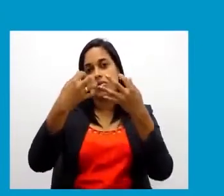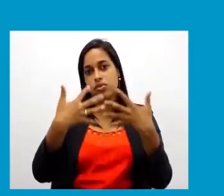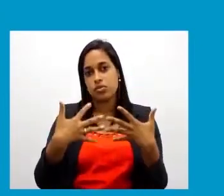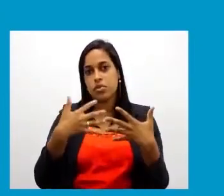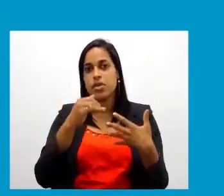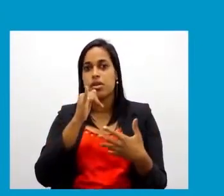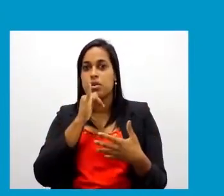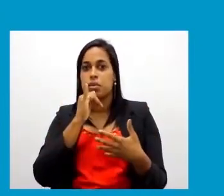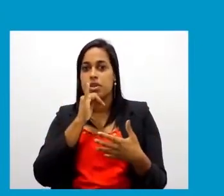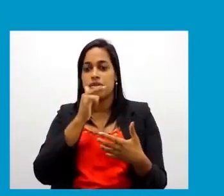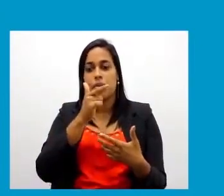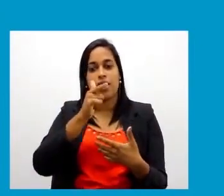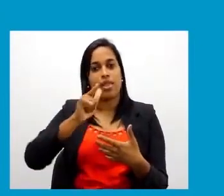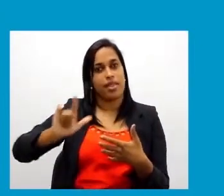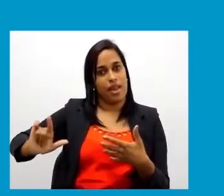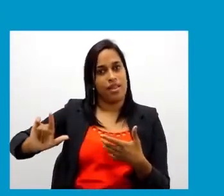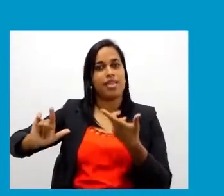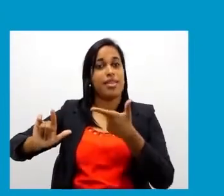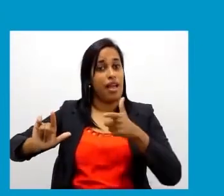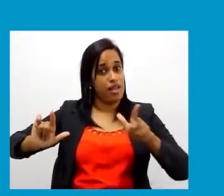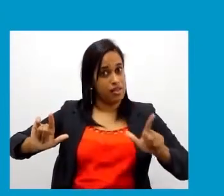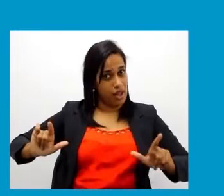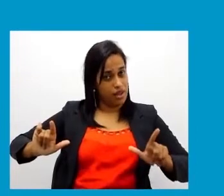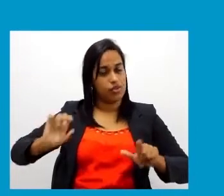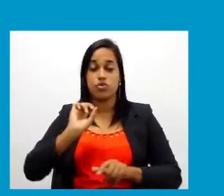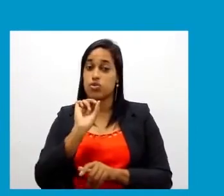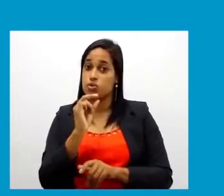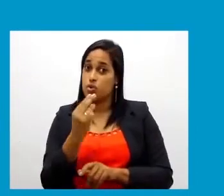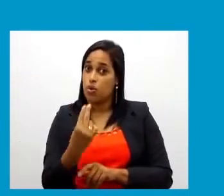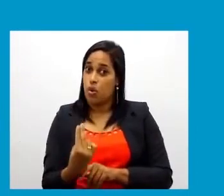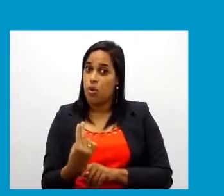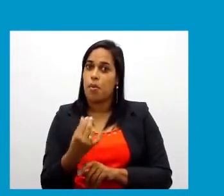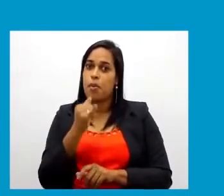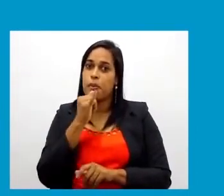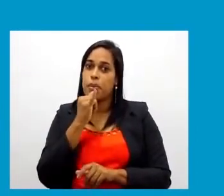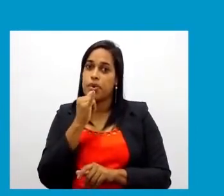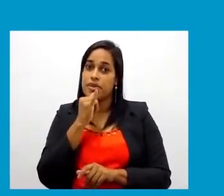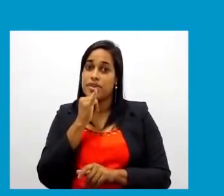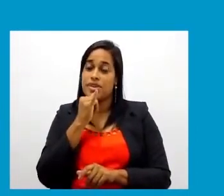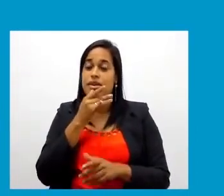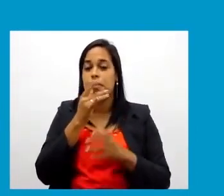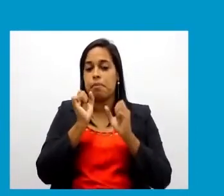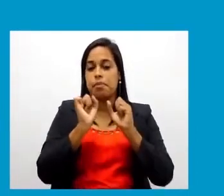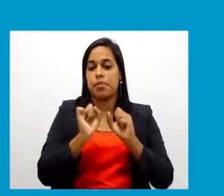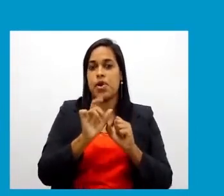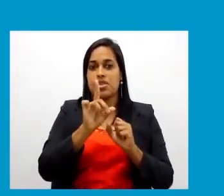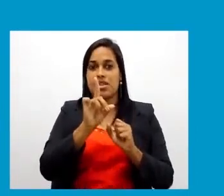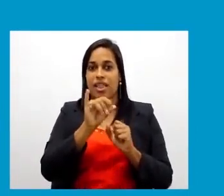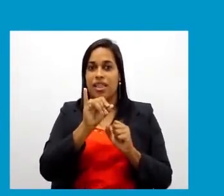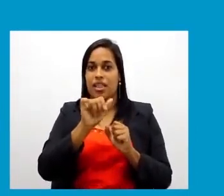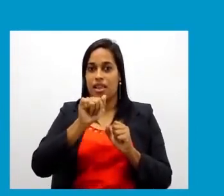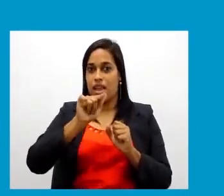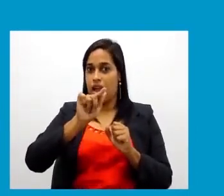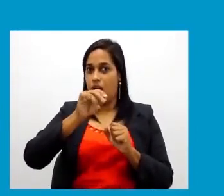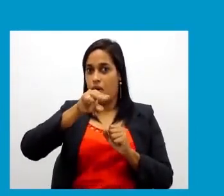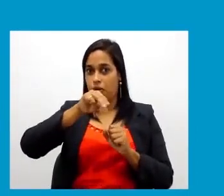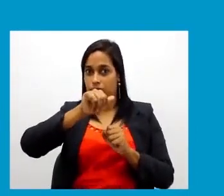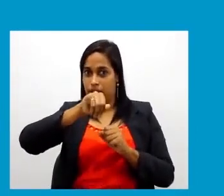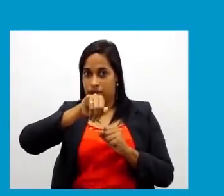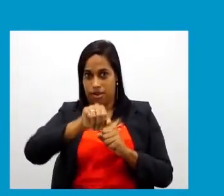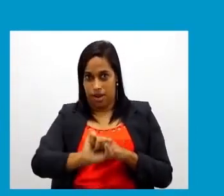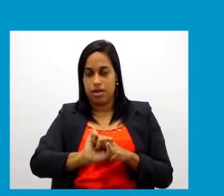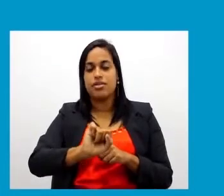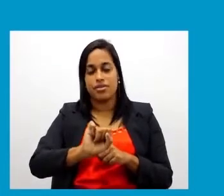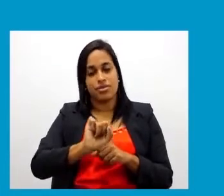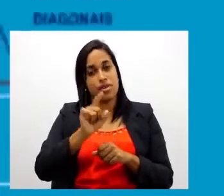podem ser laterais, de um lado para o outro, mas também podem ser diagonais. Eu trouxe para vocês um